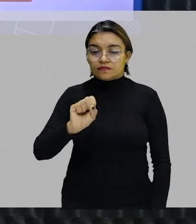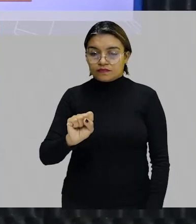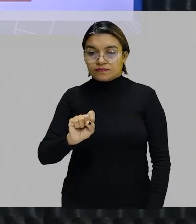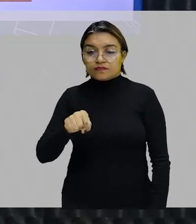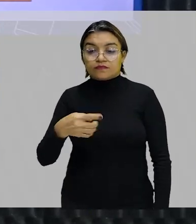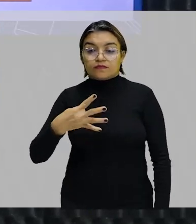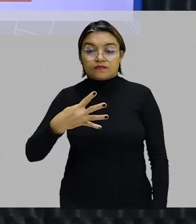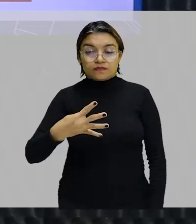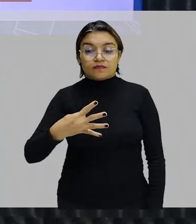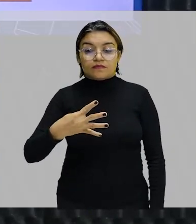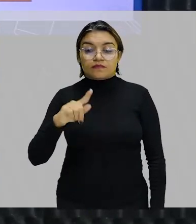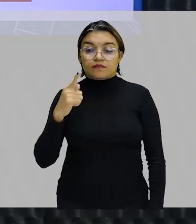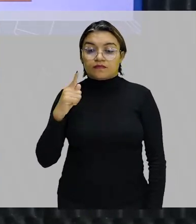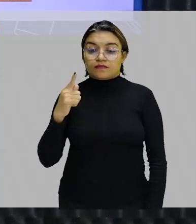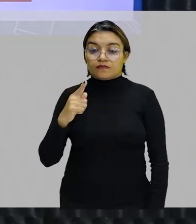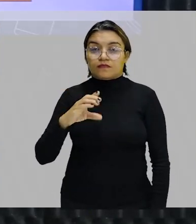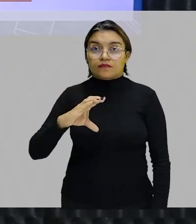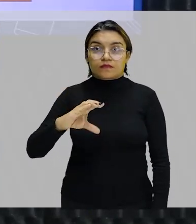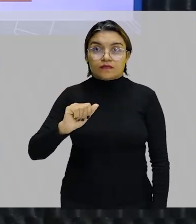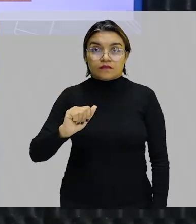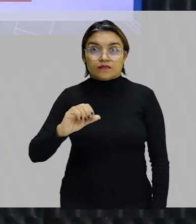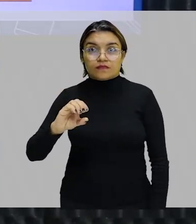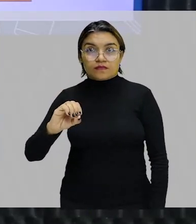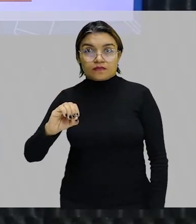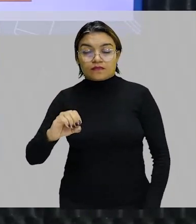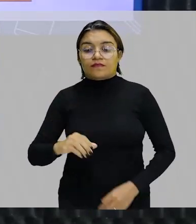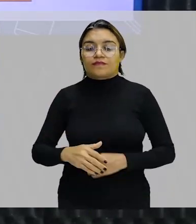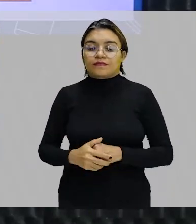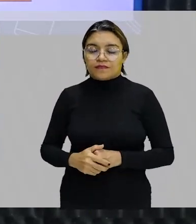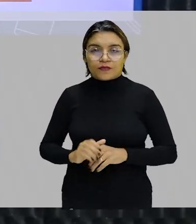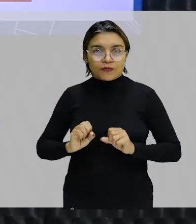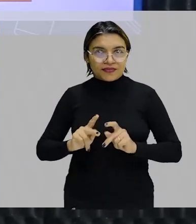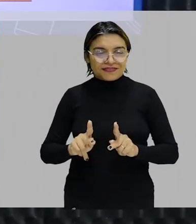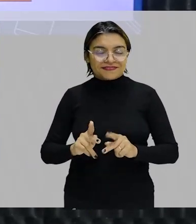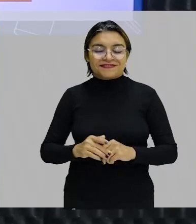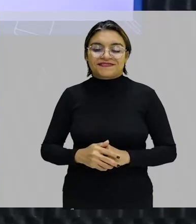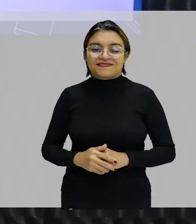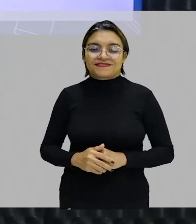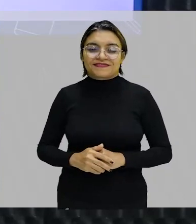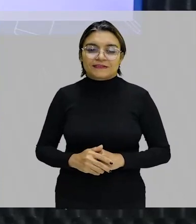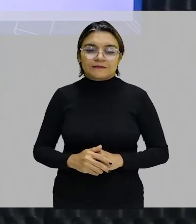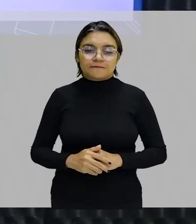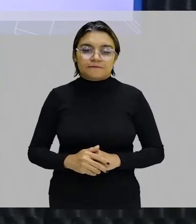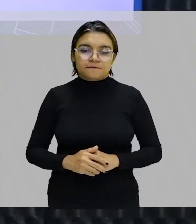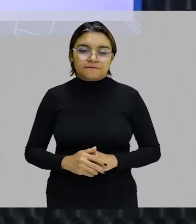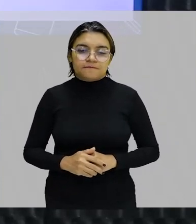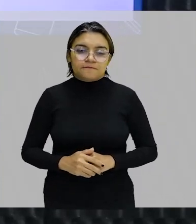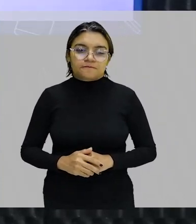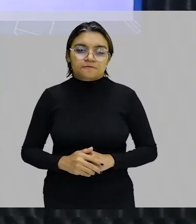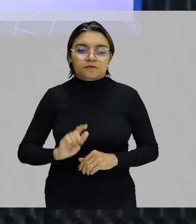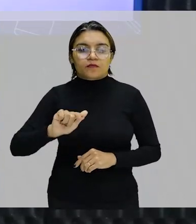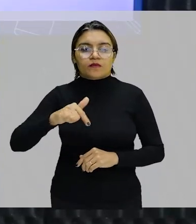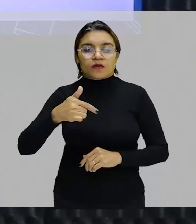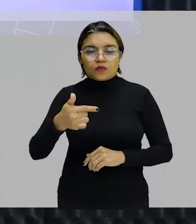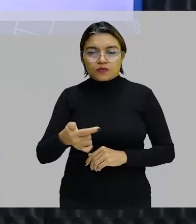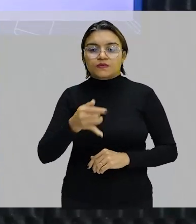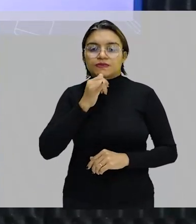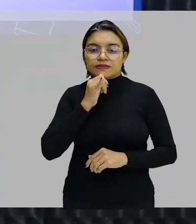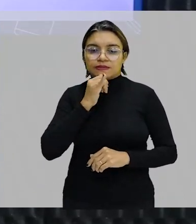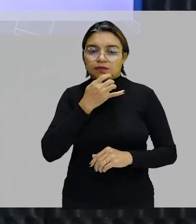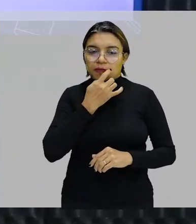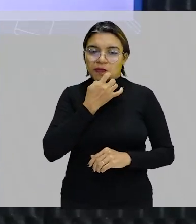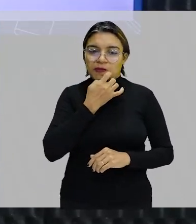358,4 gramas do óxido de cálcio. Show de bola, turminha? Beleza. Então, vamos a mais um